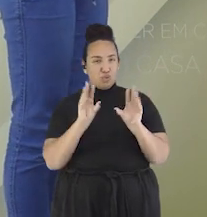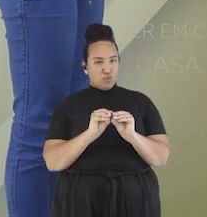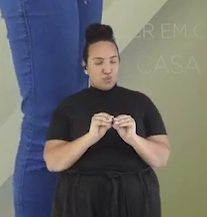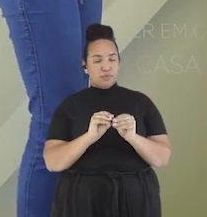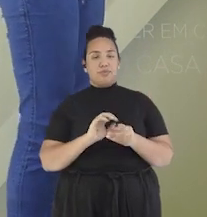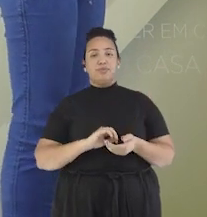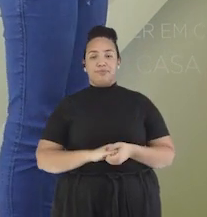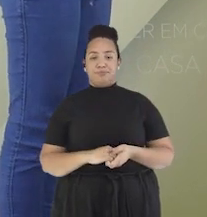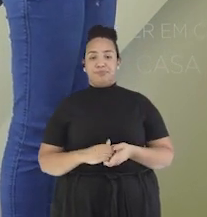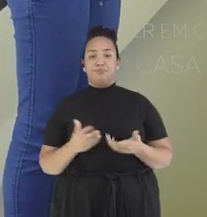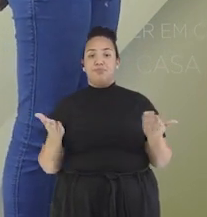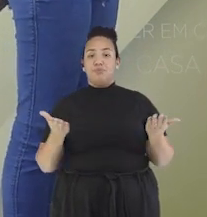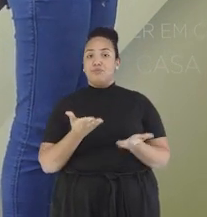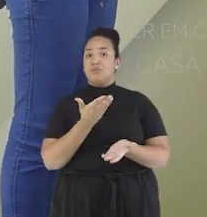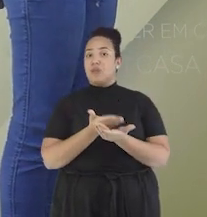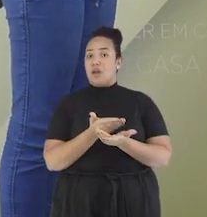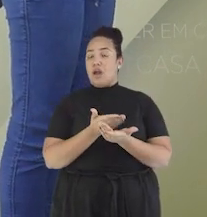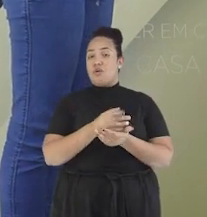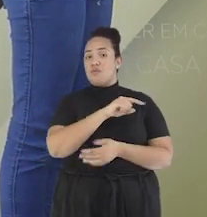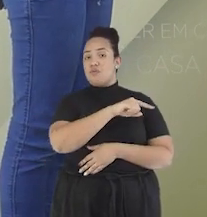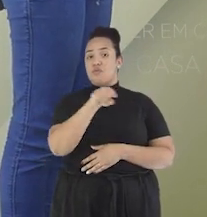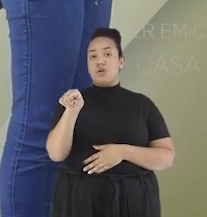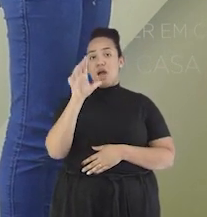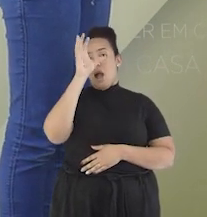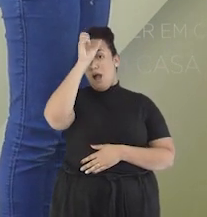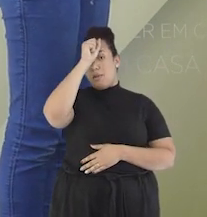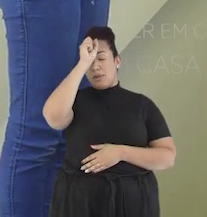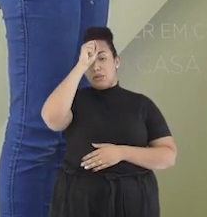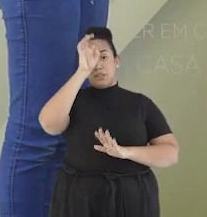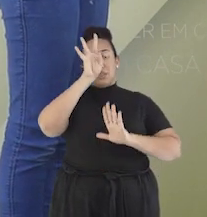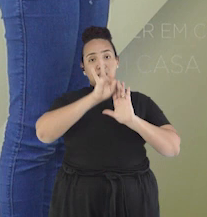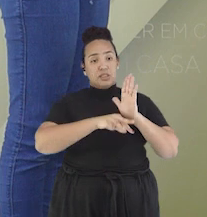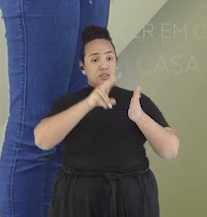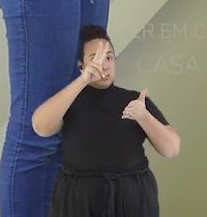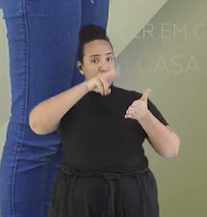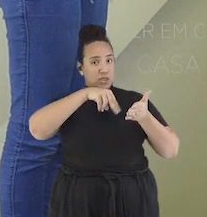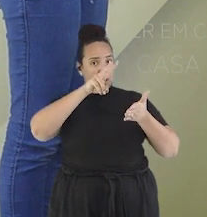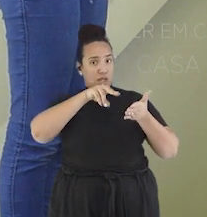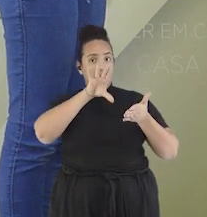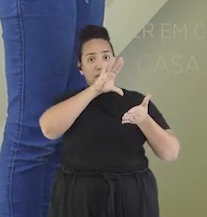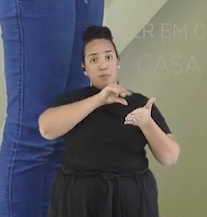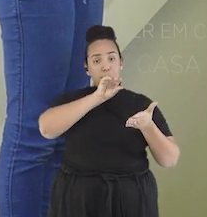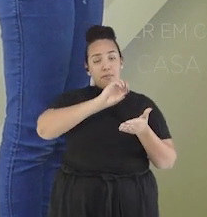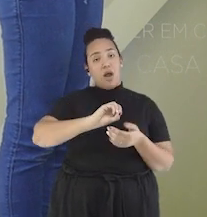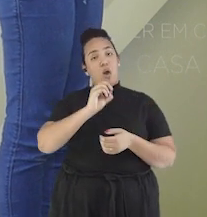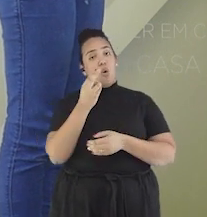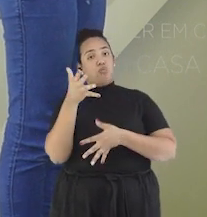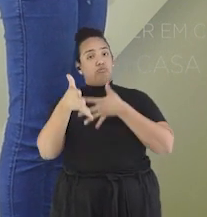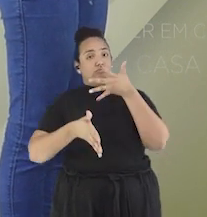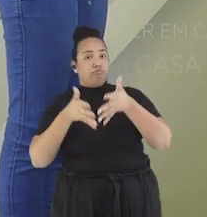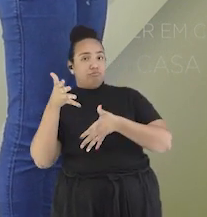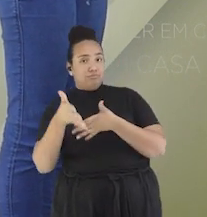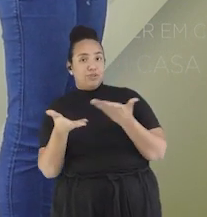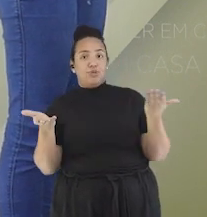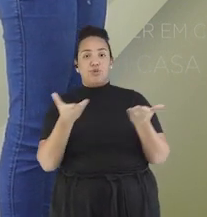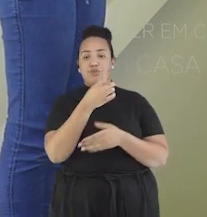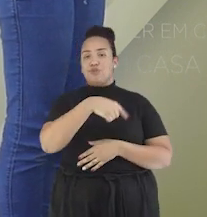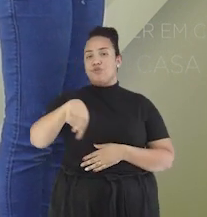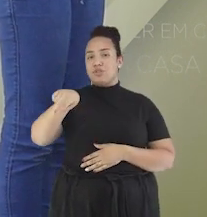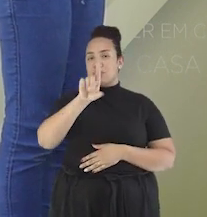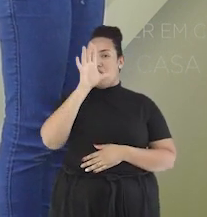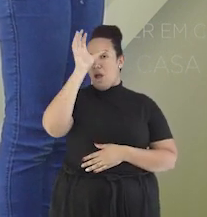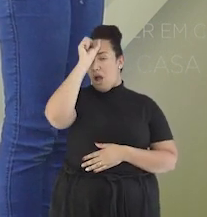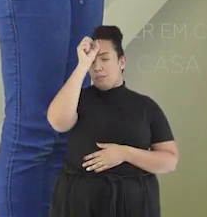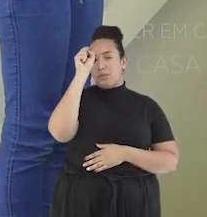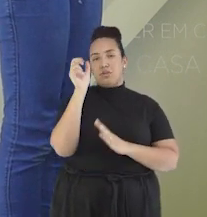Heloísa? Na aula de hoje você aprendeu sobre a leitura em voz alta. Você viu o quanto as pontuações, as ilustrações